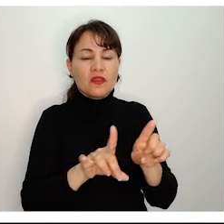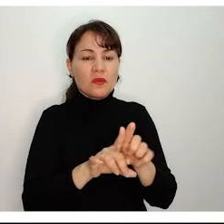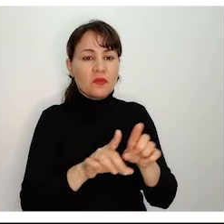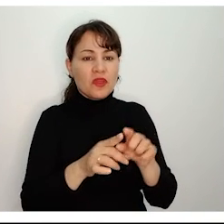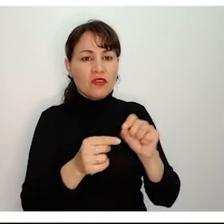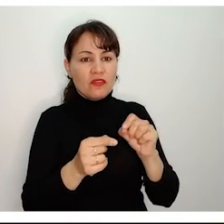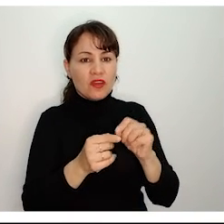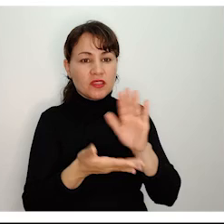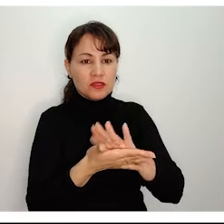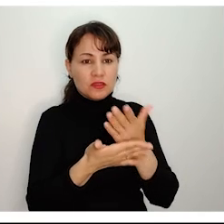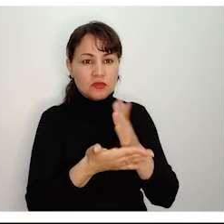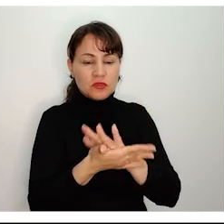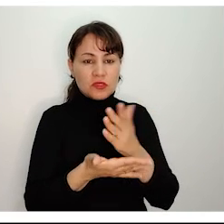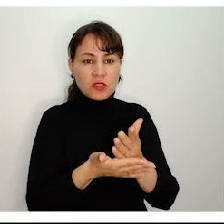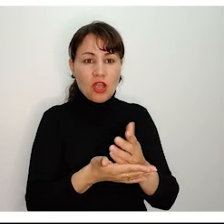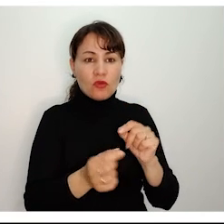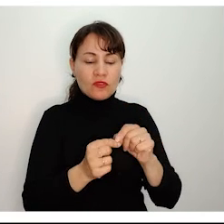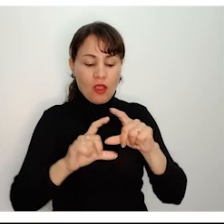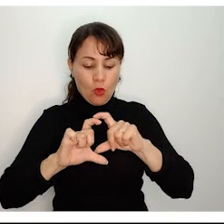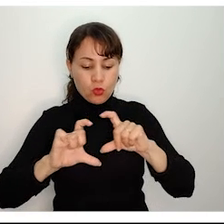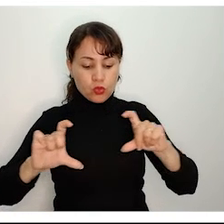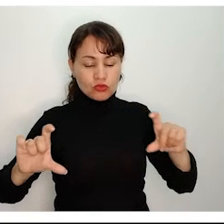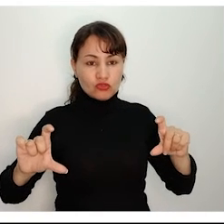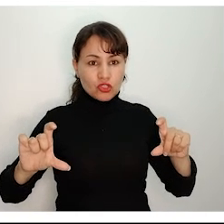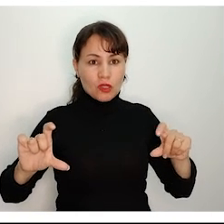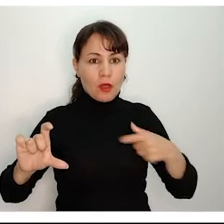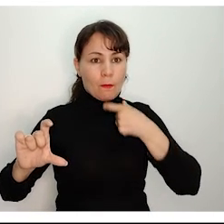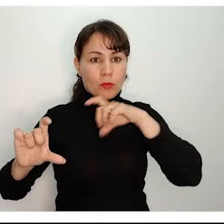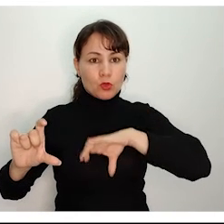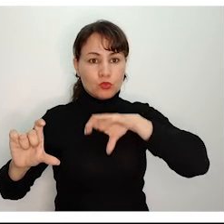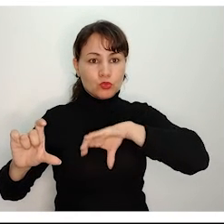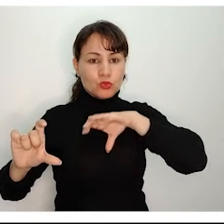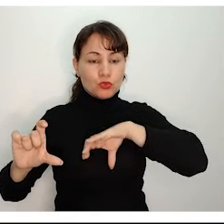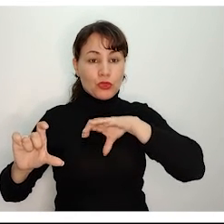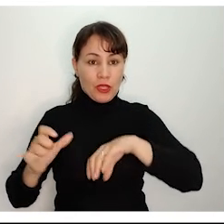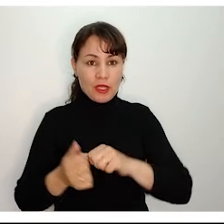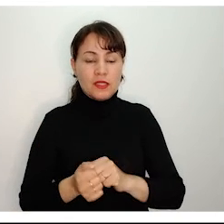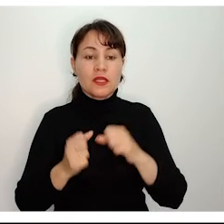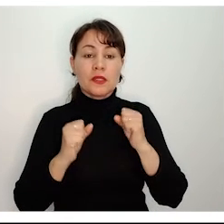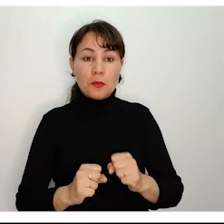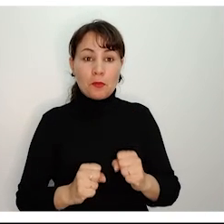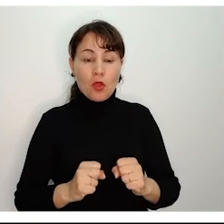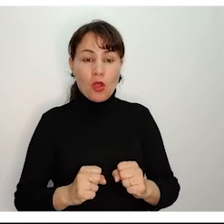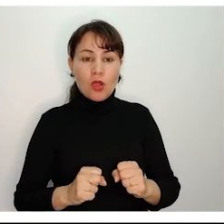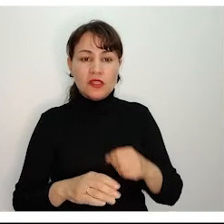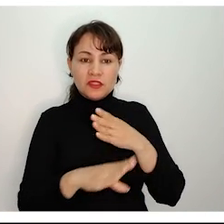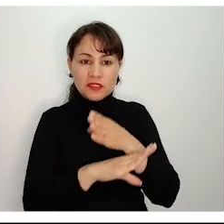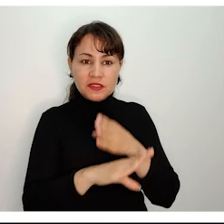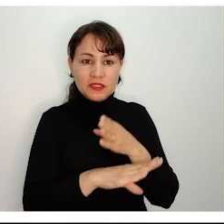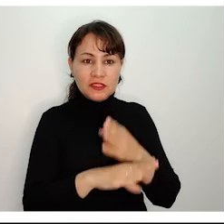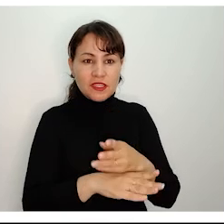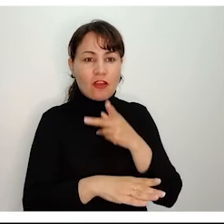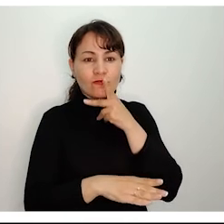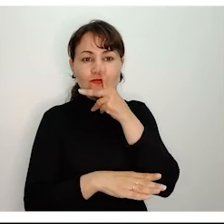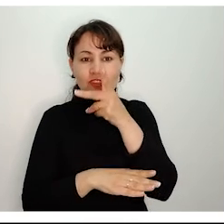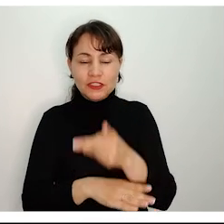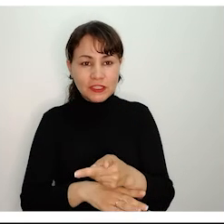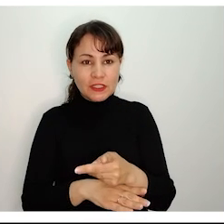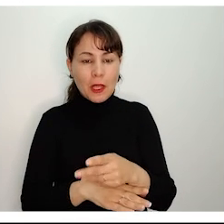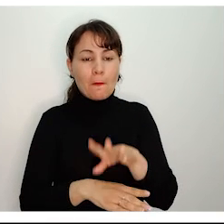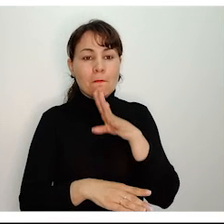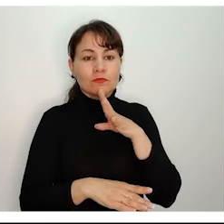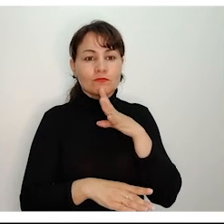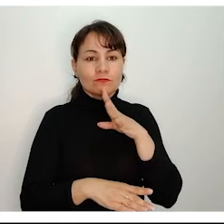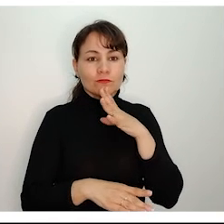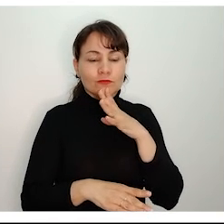de Harvard, fazem tradução e colocam legenda para o português. Então, sugiro que vocês façam uma